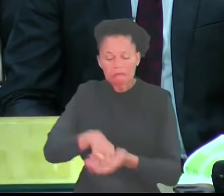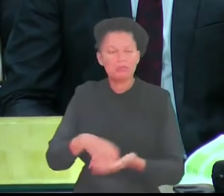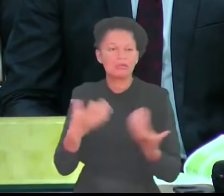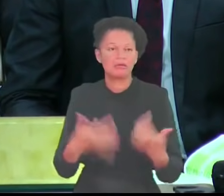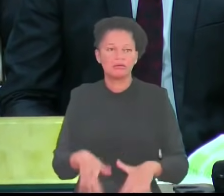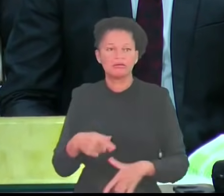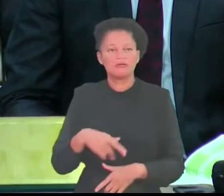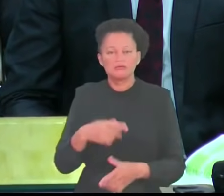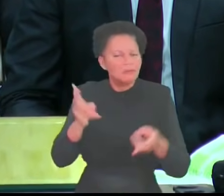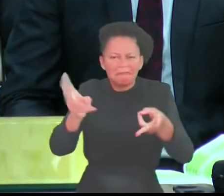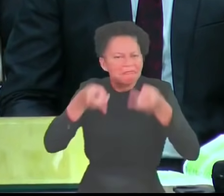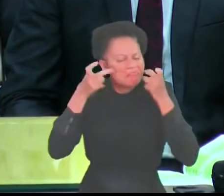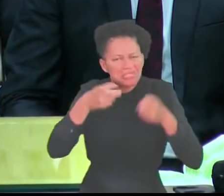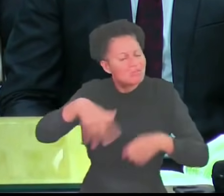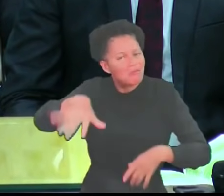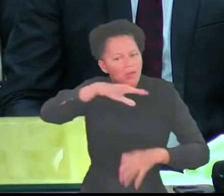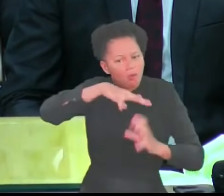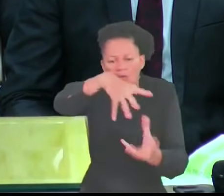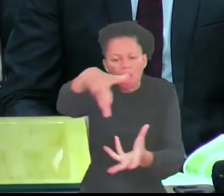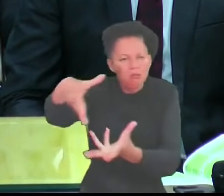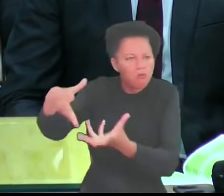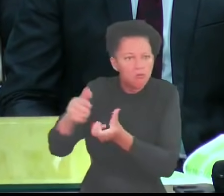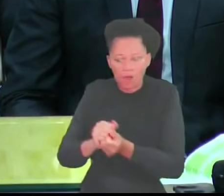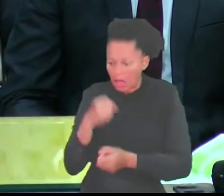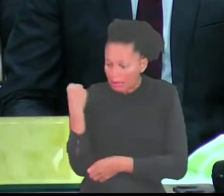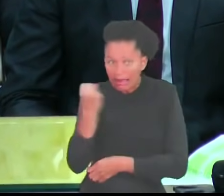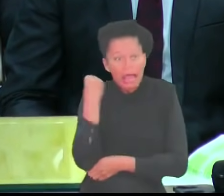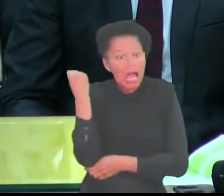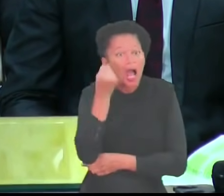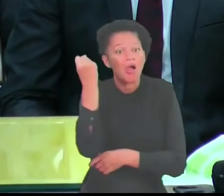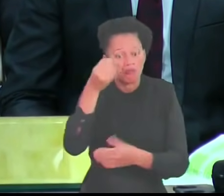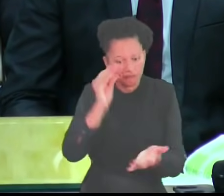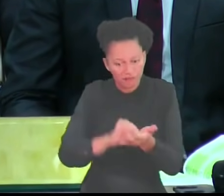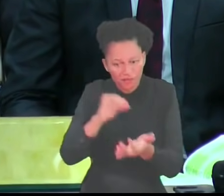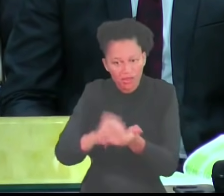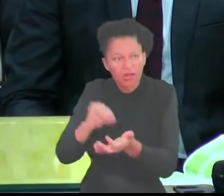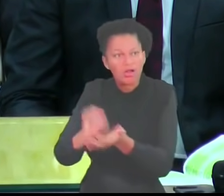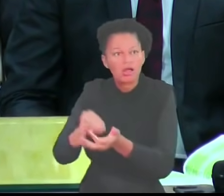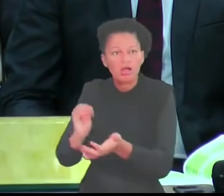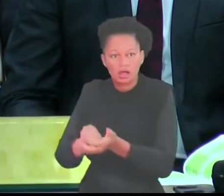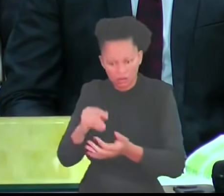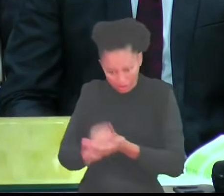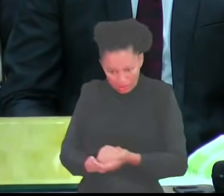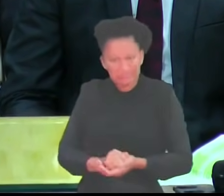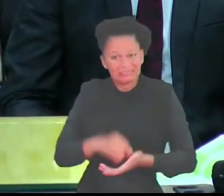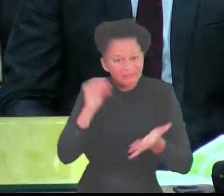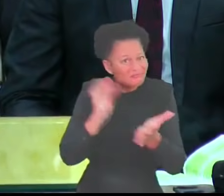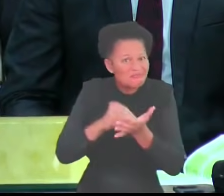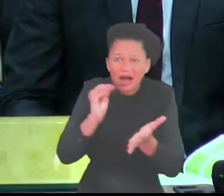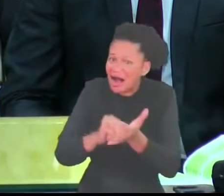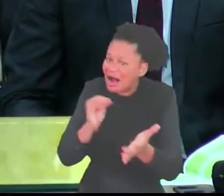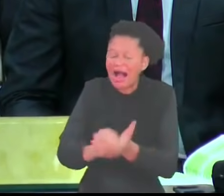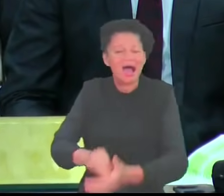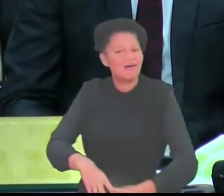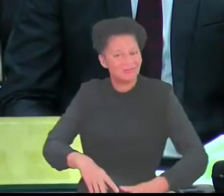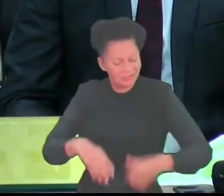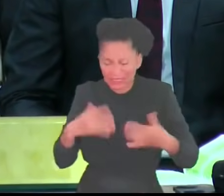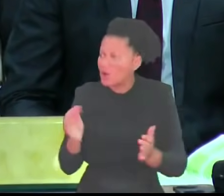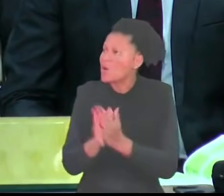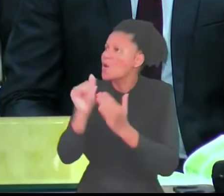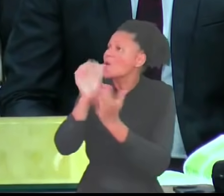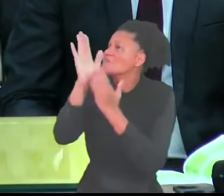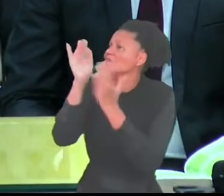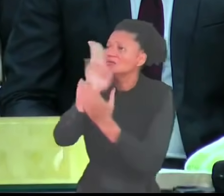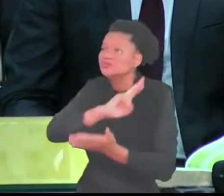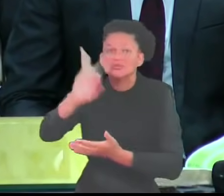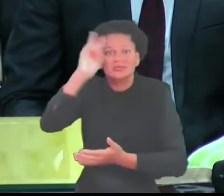vocês não se deram conta ainda da gravidade do deserto, da gravidade do vale seco. Louvado seja o nome do Senhor